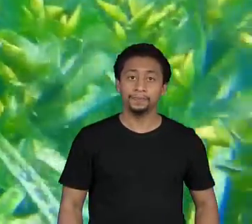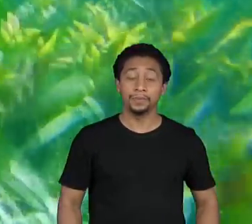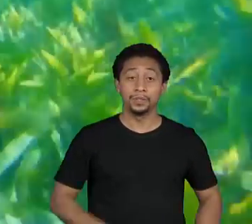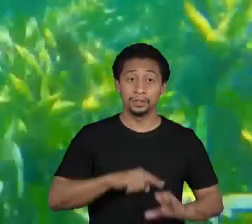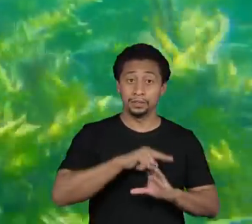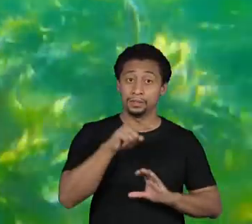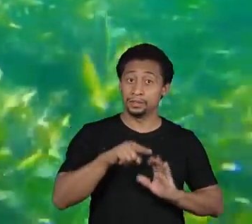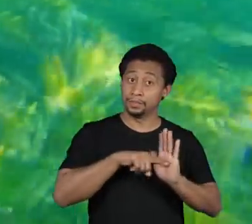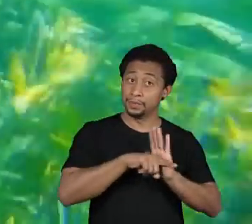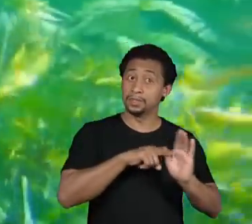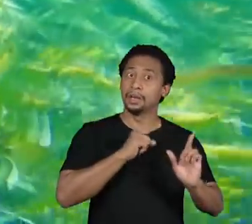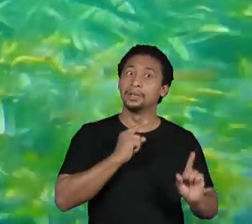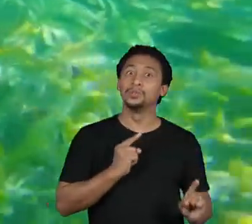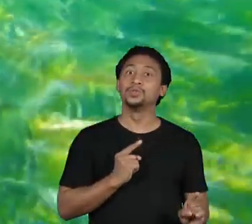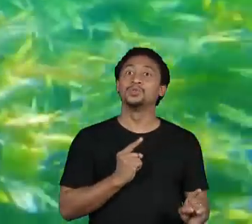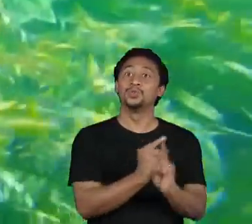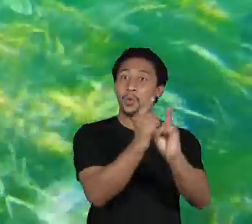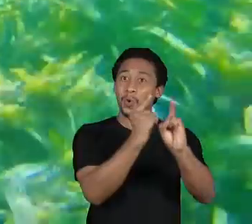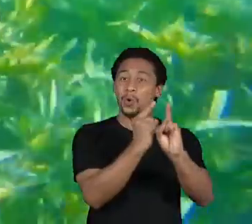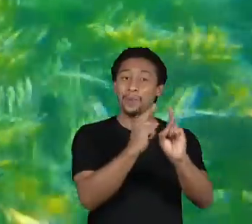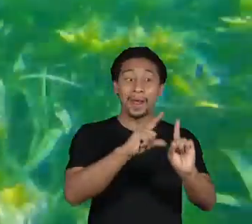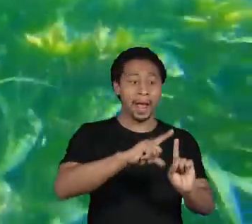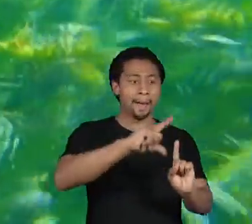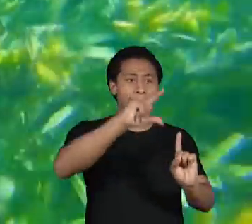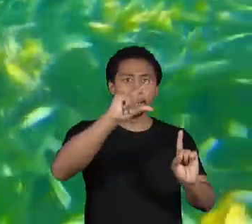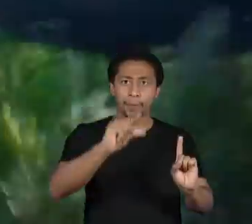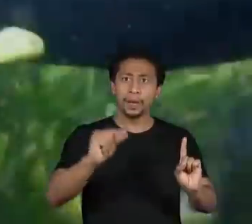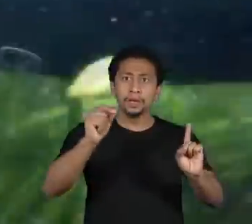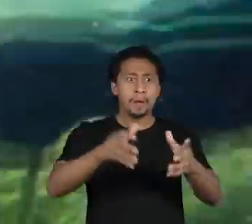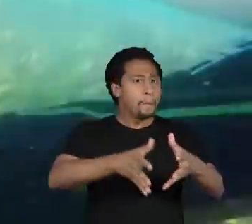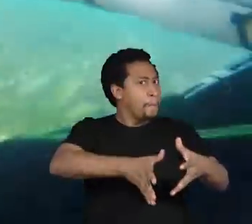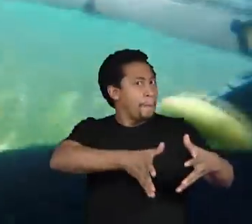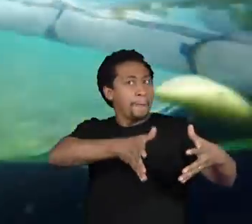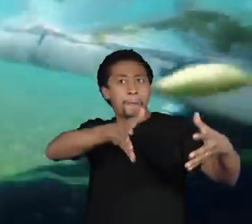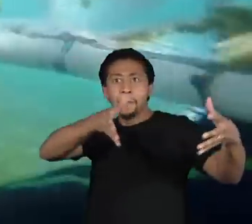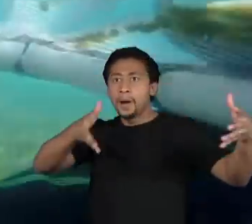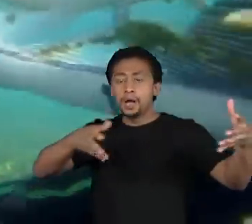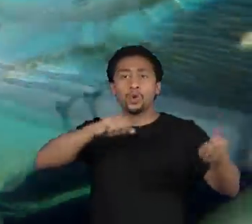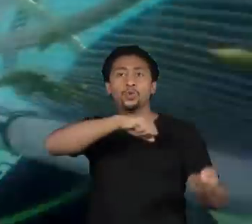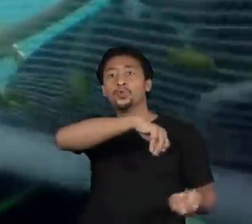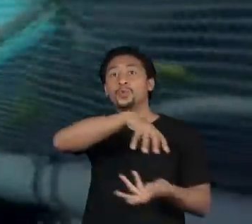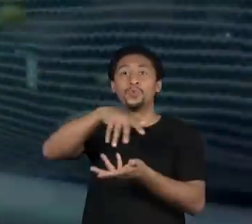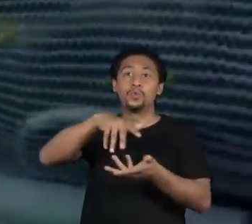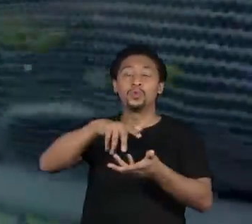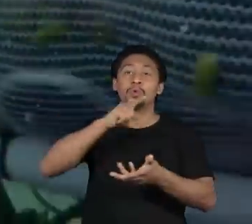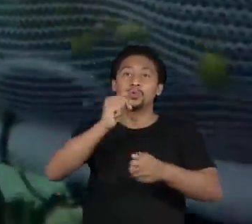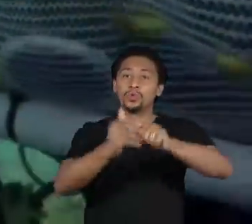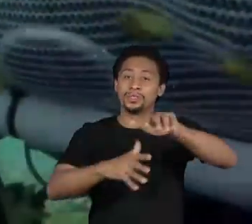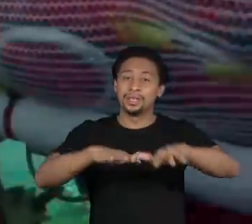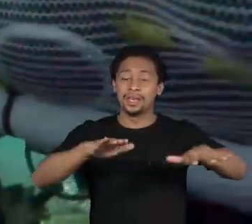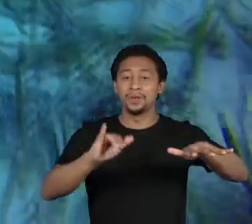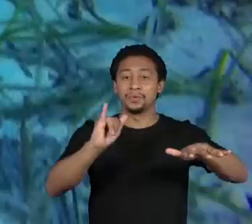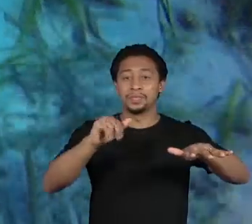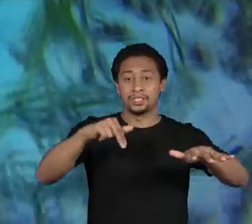Cientistas descobrem a maior planta do mundo no fundo do Oceano Índico, na costa da Austrália.